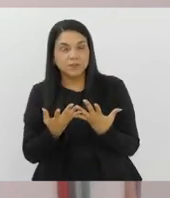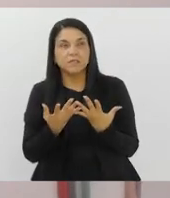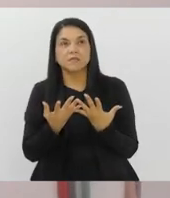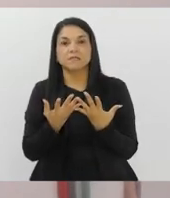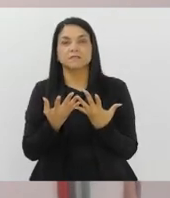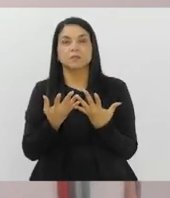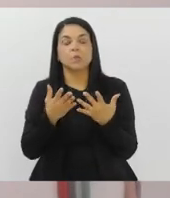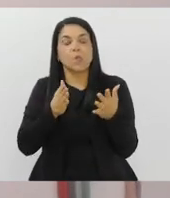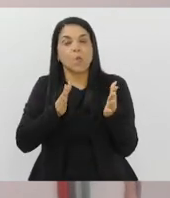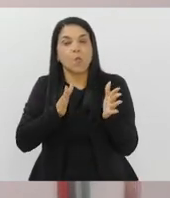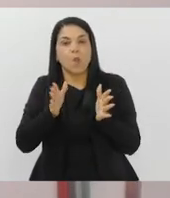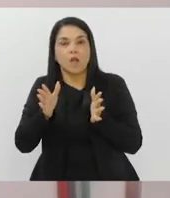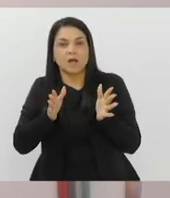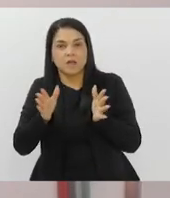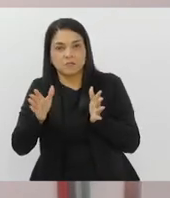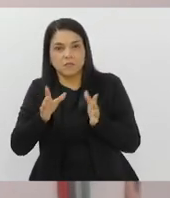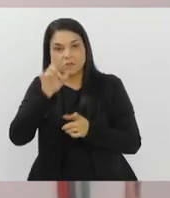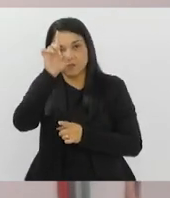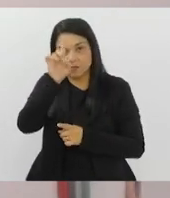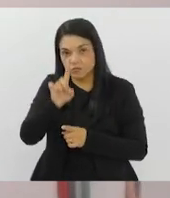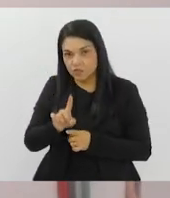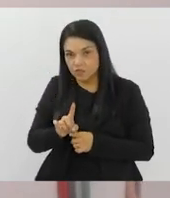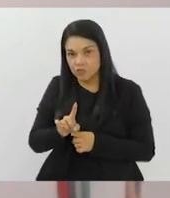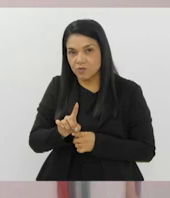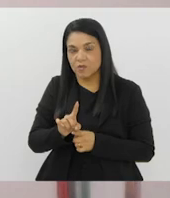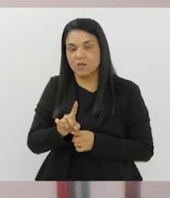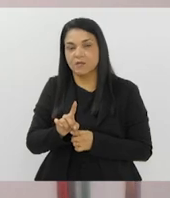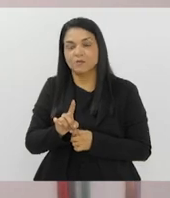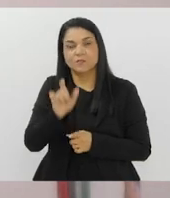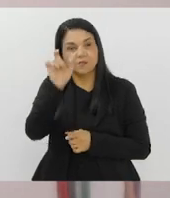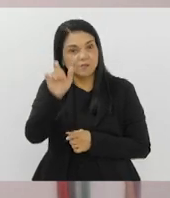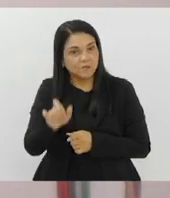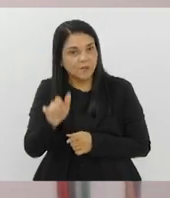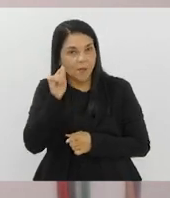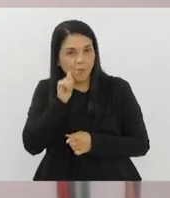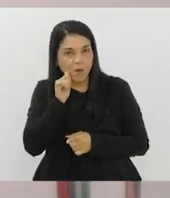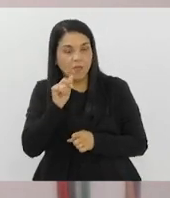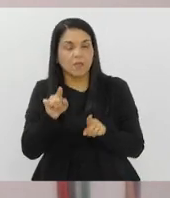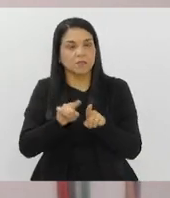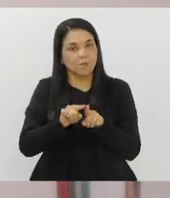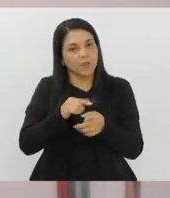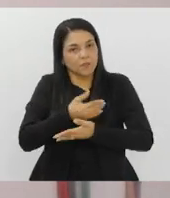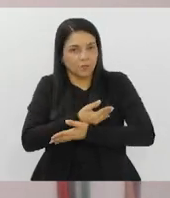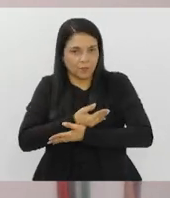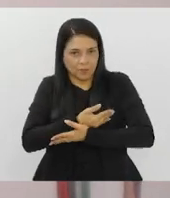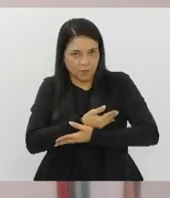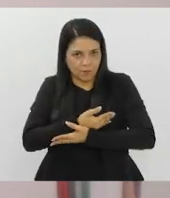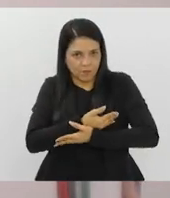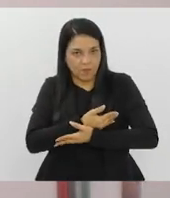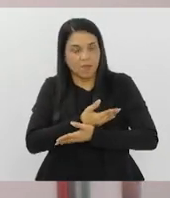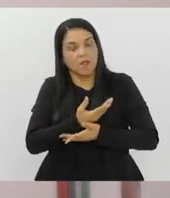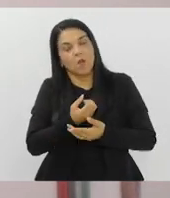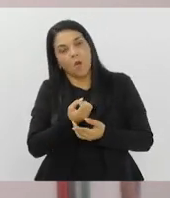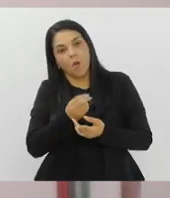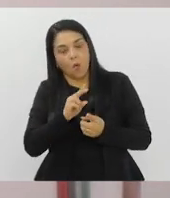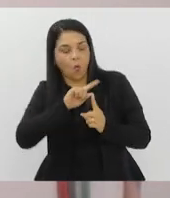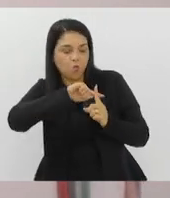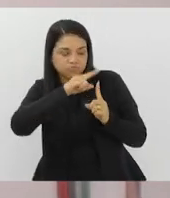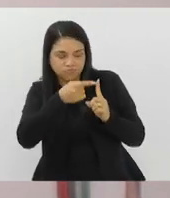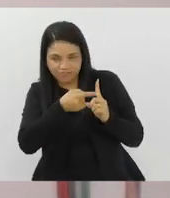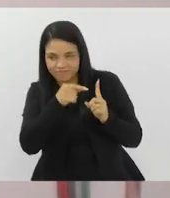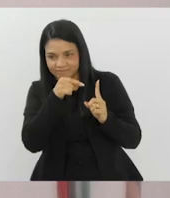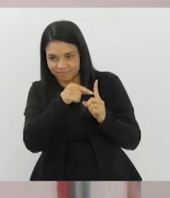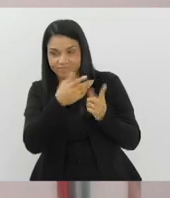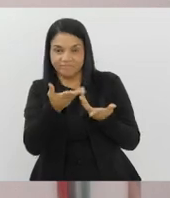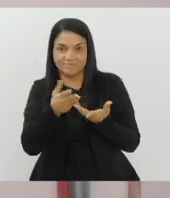o acesso a direitos tanto dessa mulher quanto dessa criança que ainda se encontra em gestação,